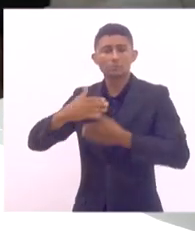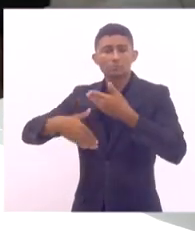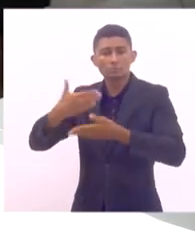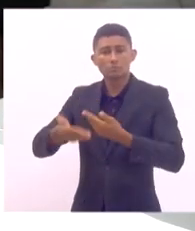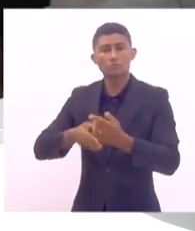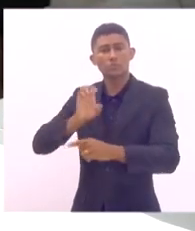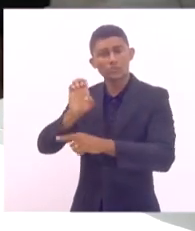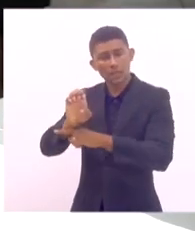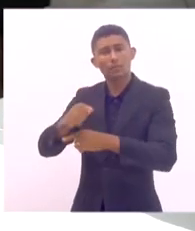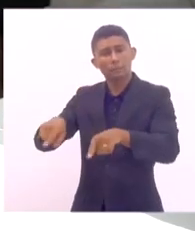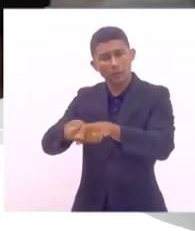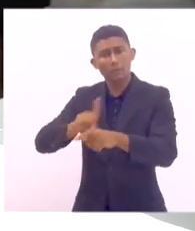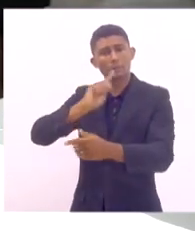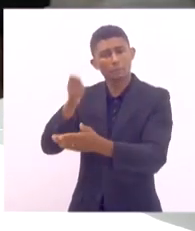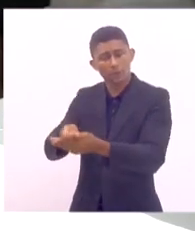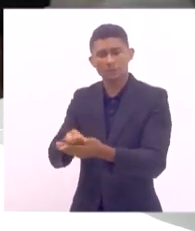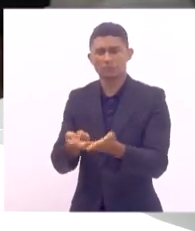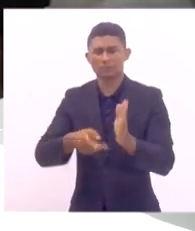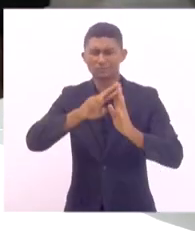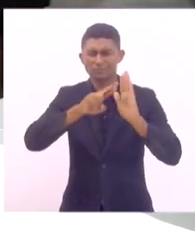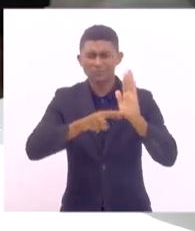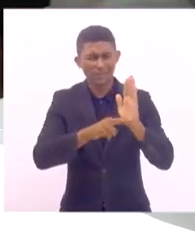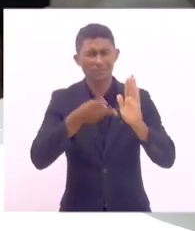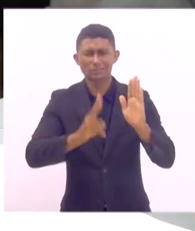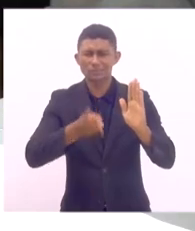isso. Essa regra não dá para existir.